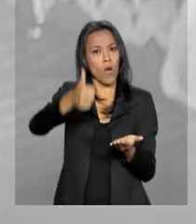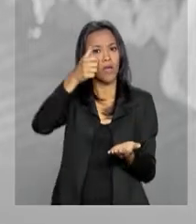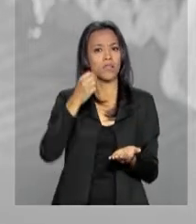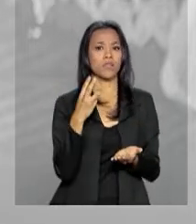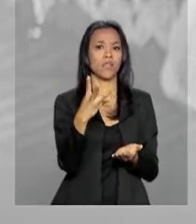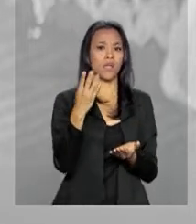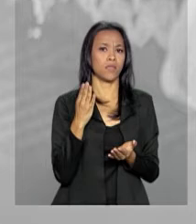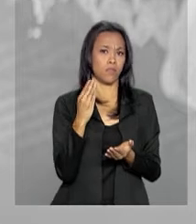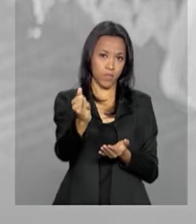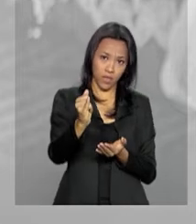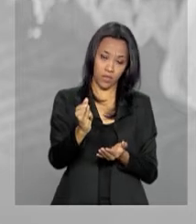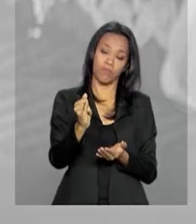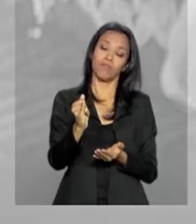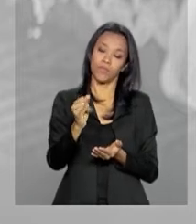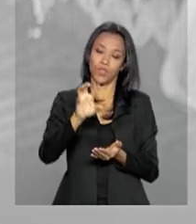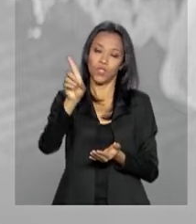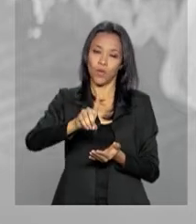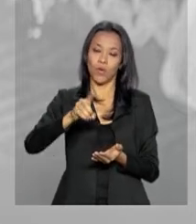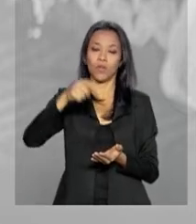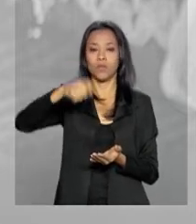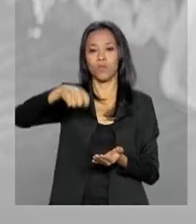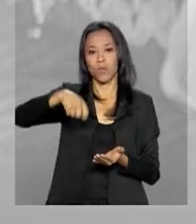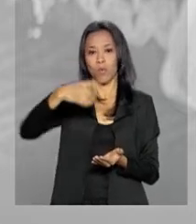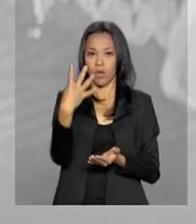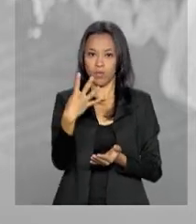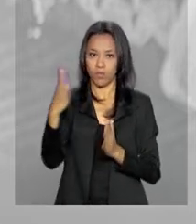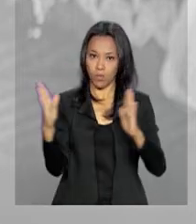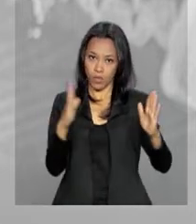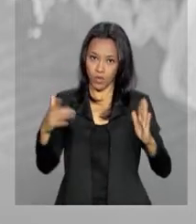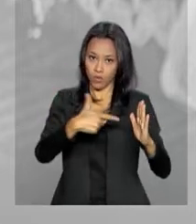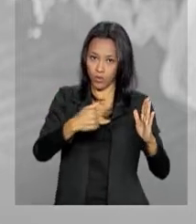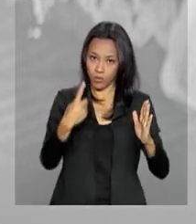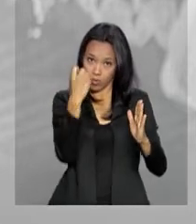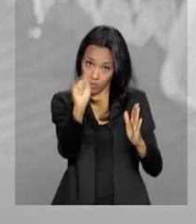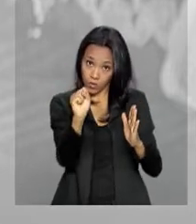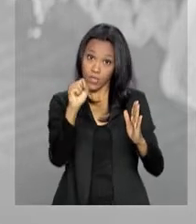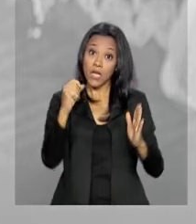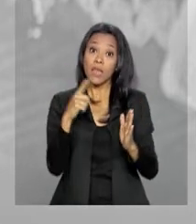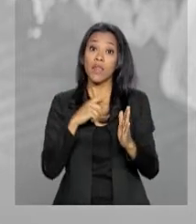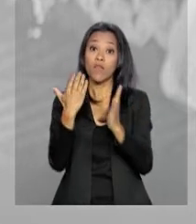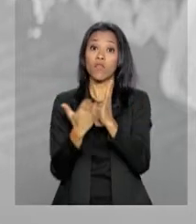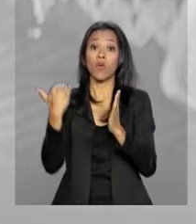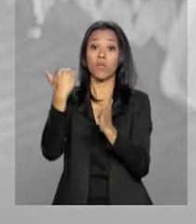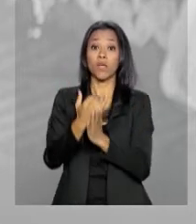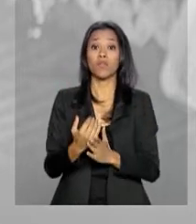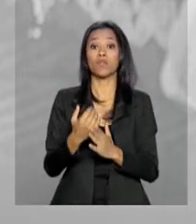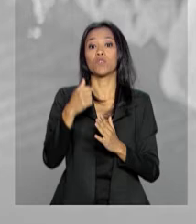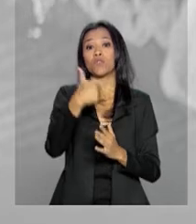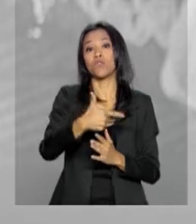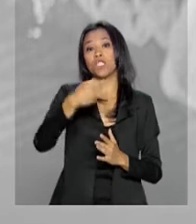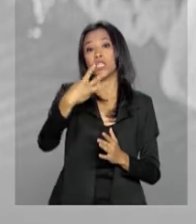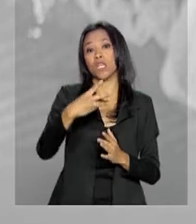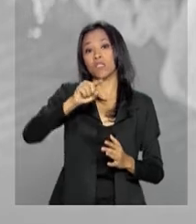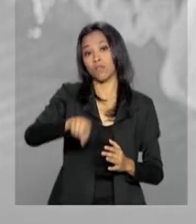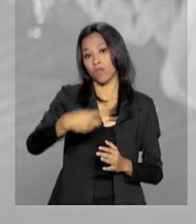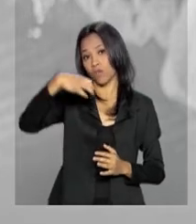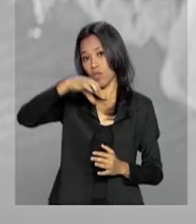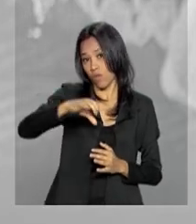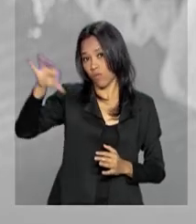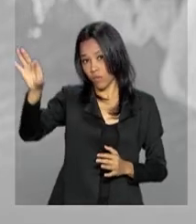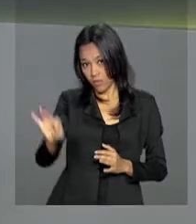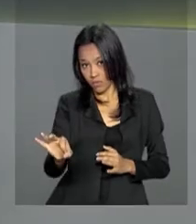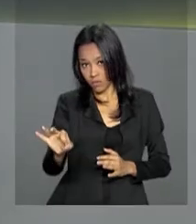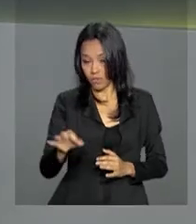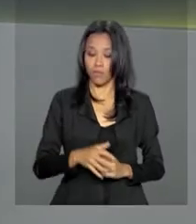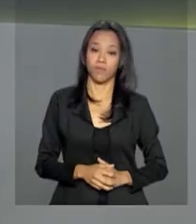dólares nos quatro primeiros meses de 2010 18 aumento de 23,9 por cento no valor exportado